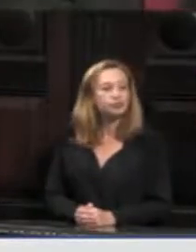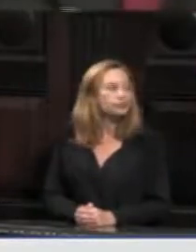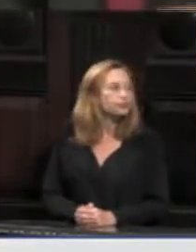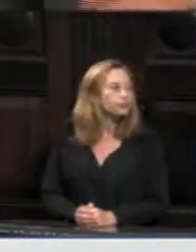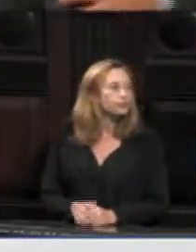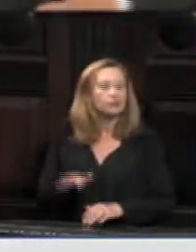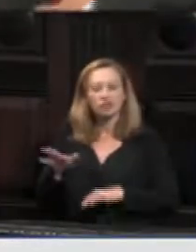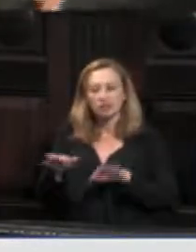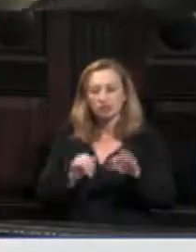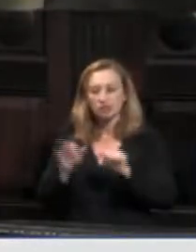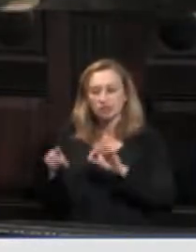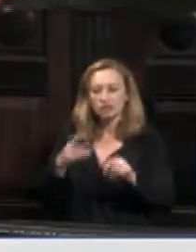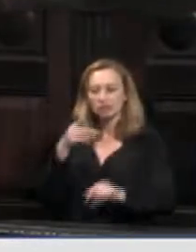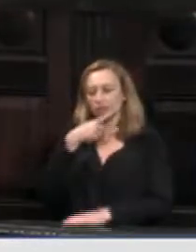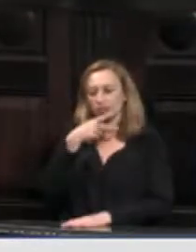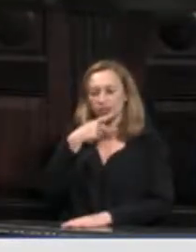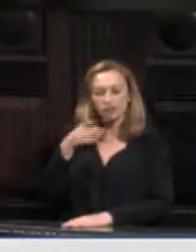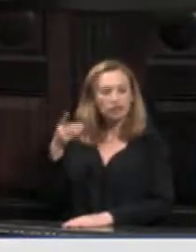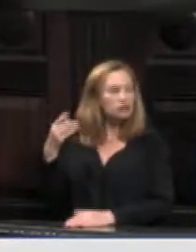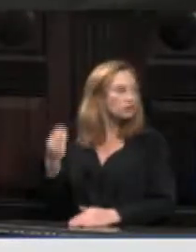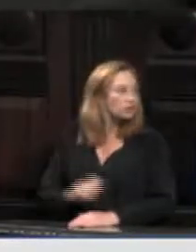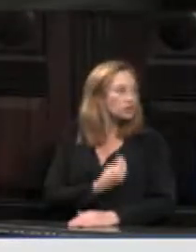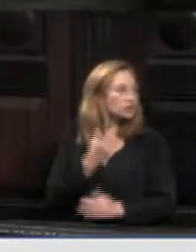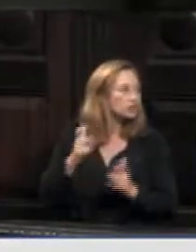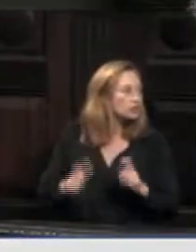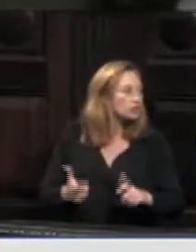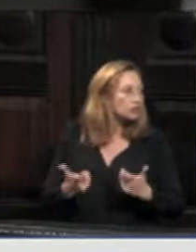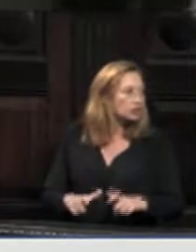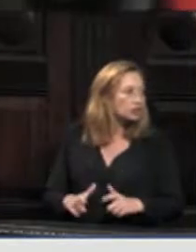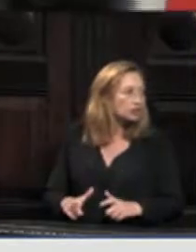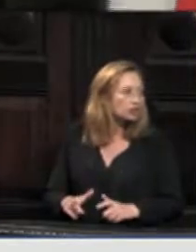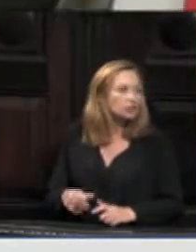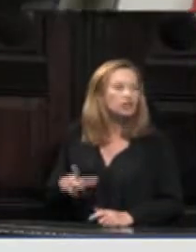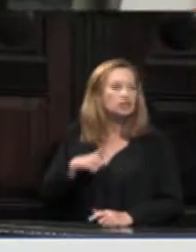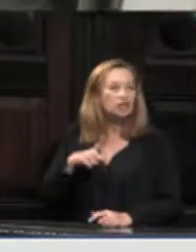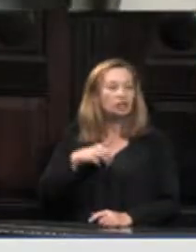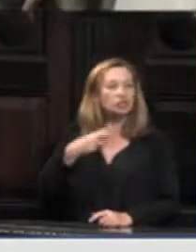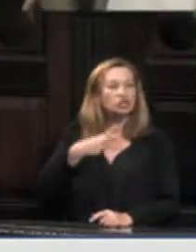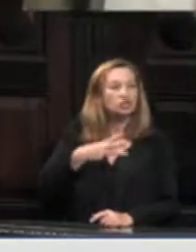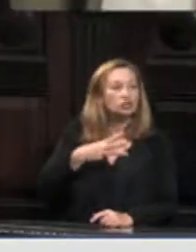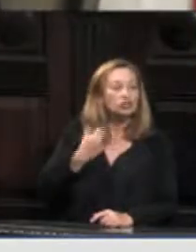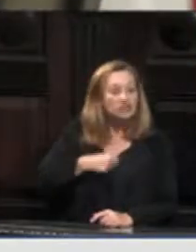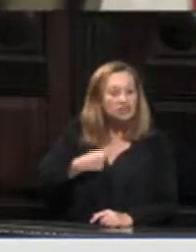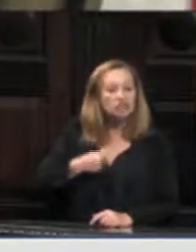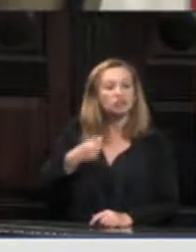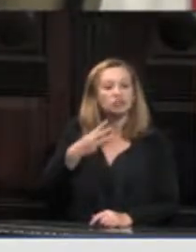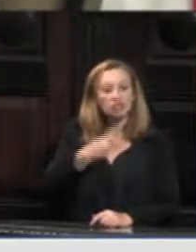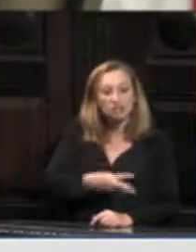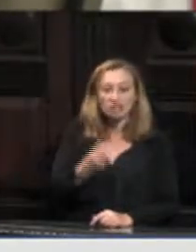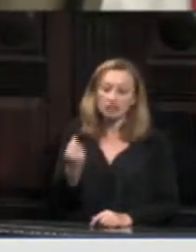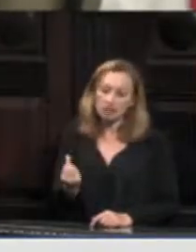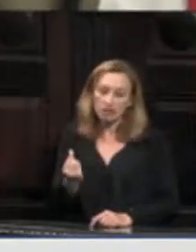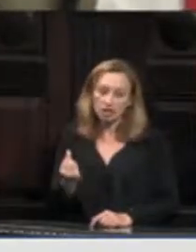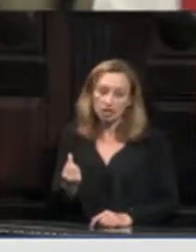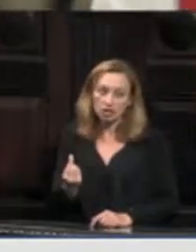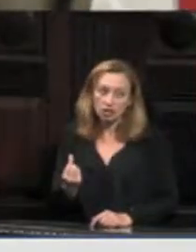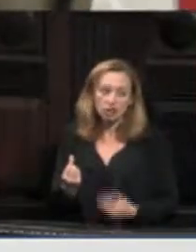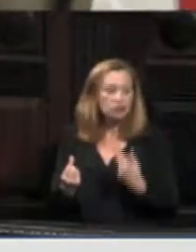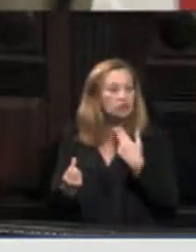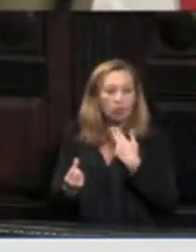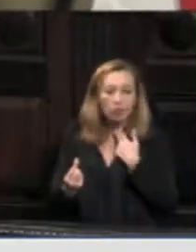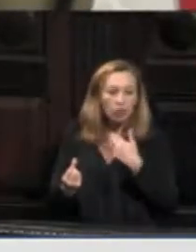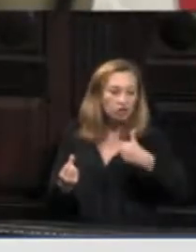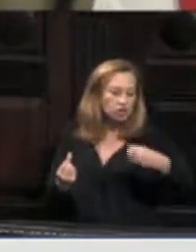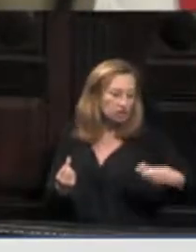chama a atenção, senhores parlamentares presentes, esse projeto de lei complementar, nós temos que ter 36 votos. Se tivermos 35, ele vai ao arquivo, hein?